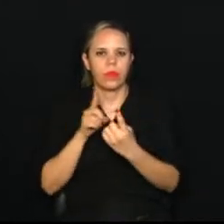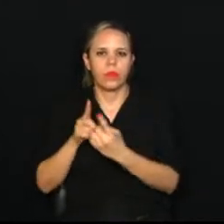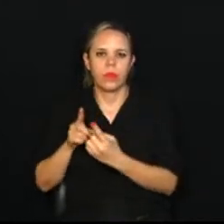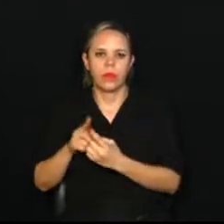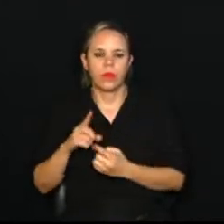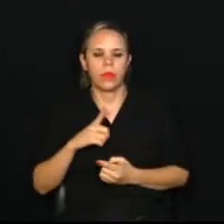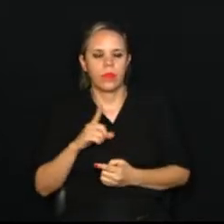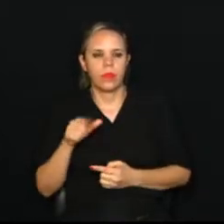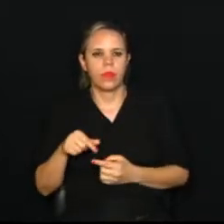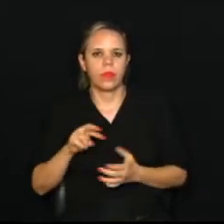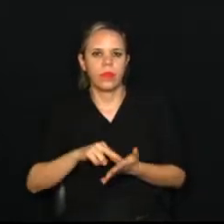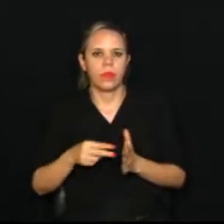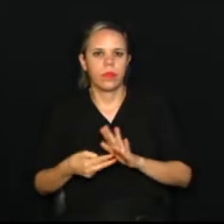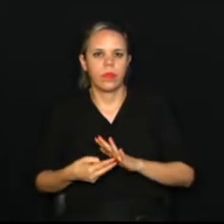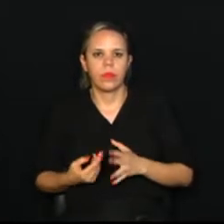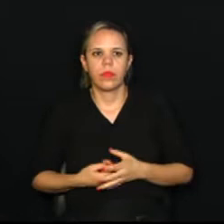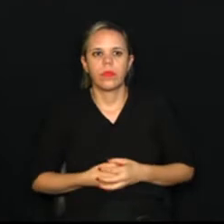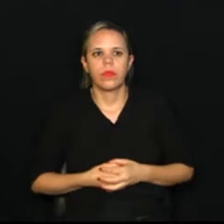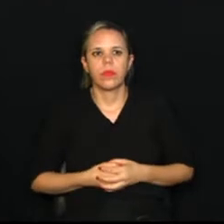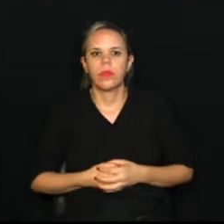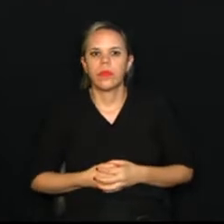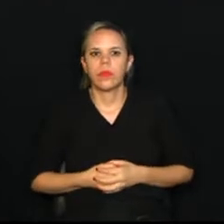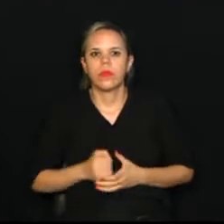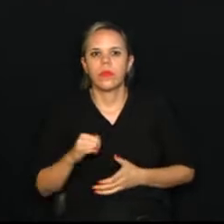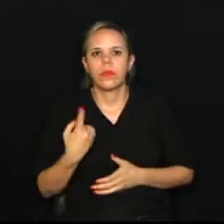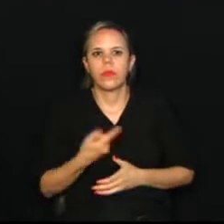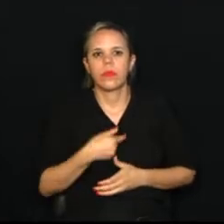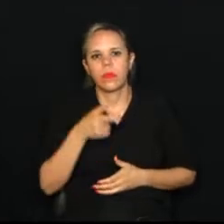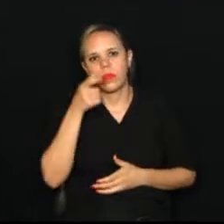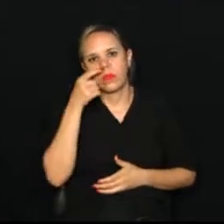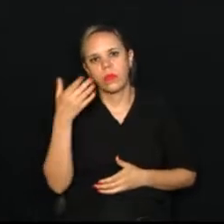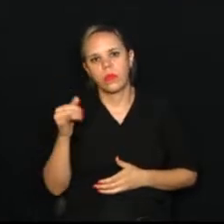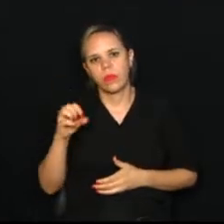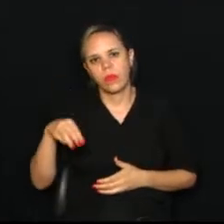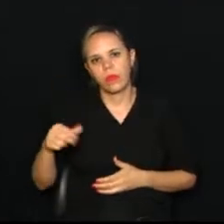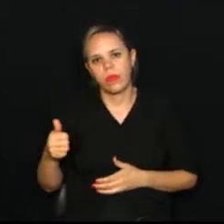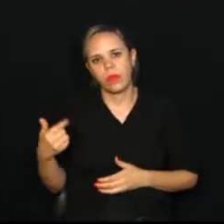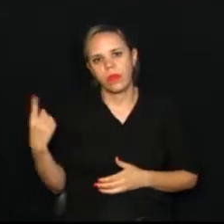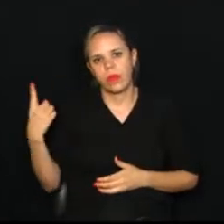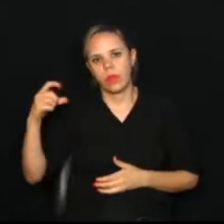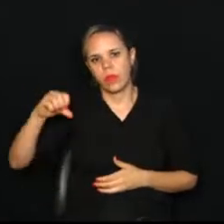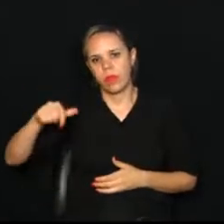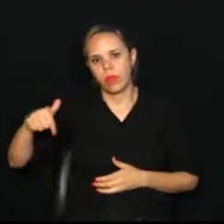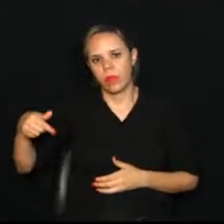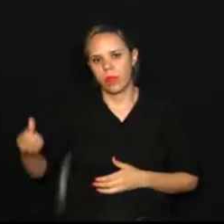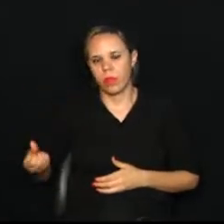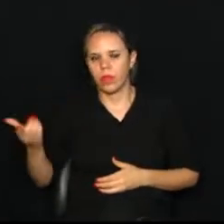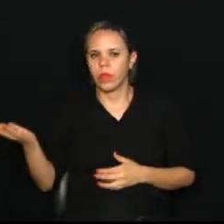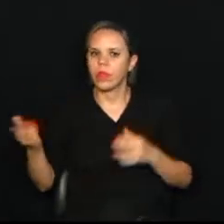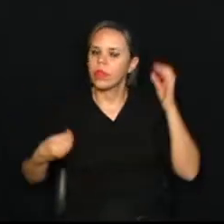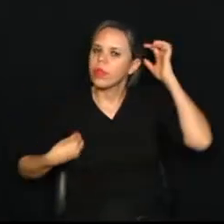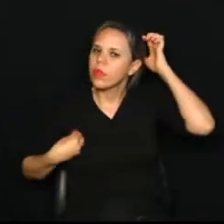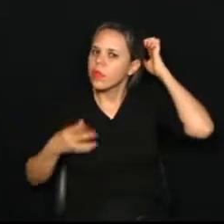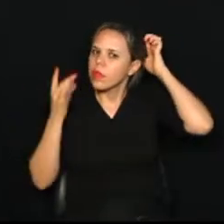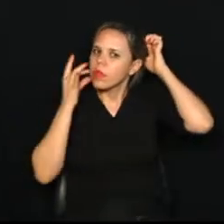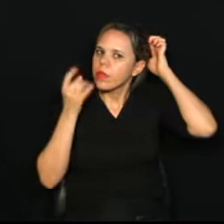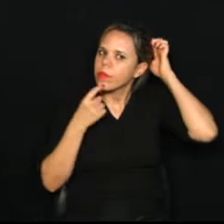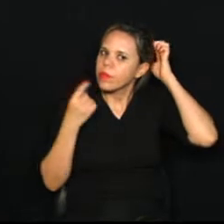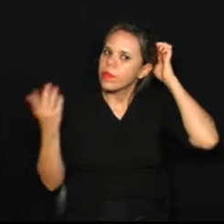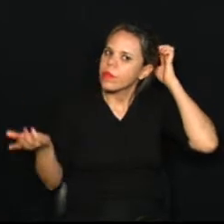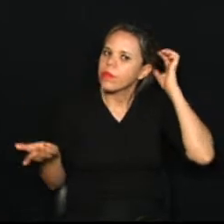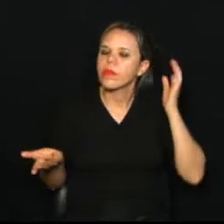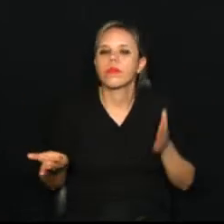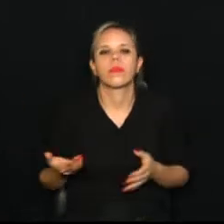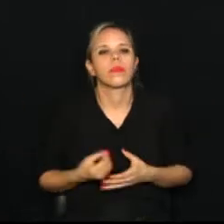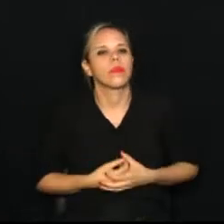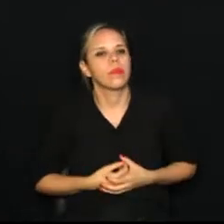que isso representa. Se a gente olhar a IMA, desde 1976, ela está presente em Campinas e ela,